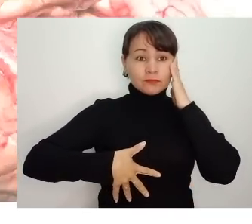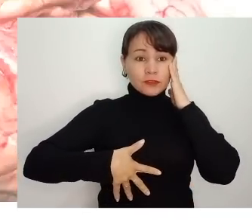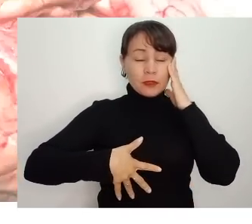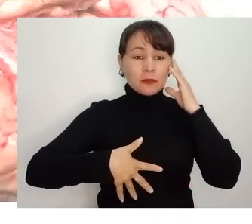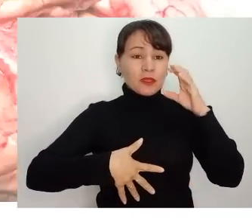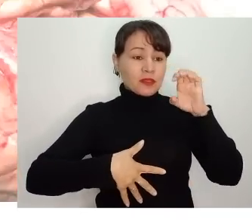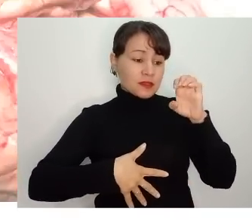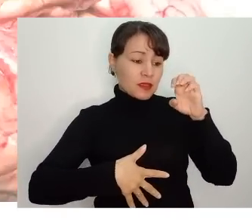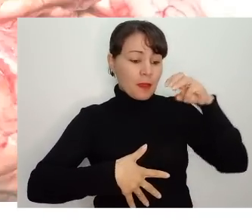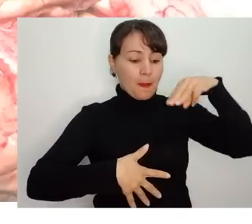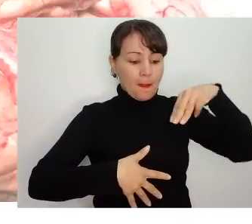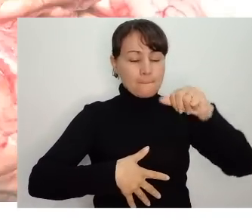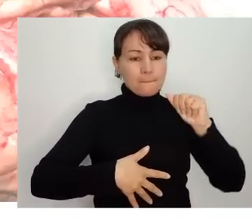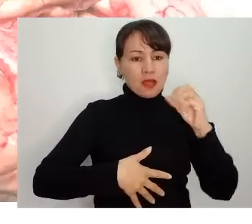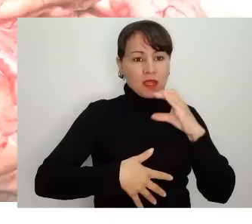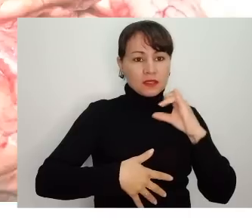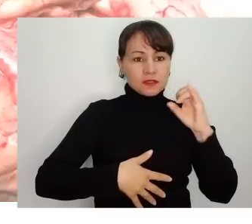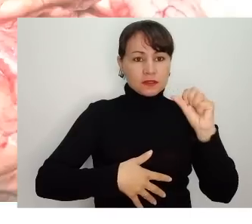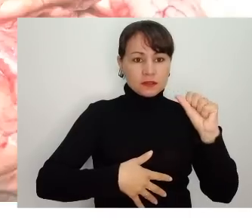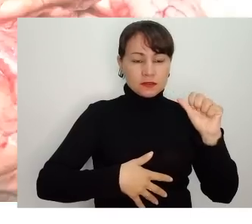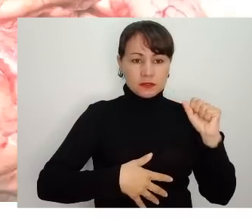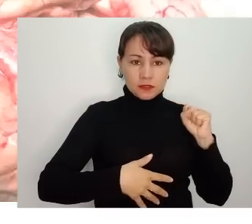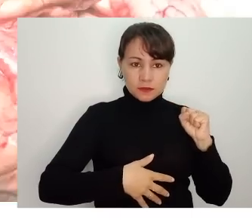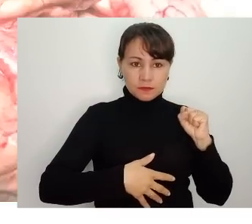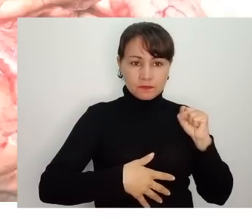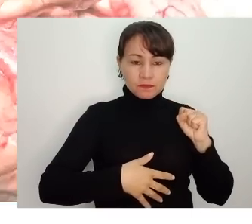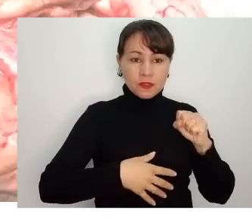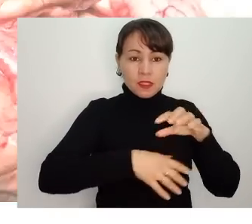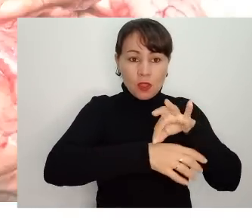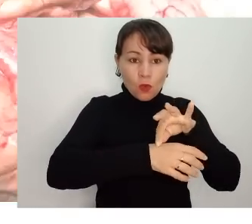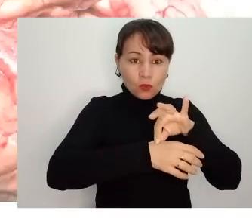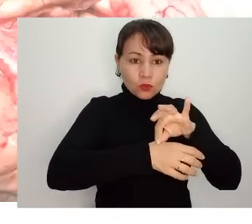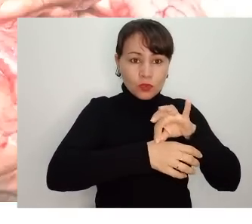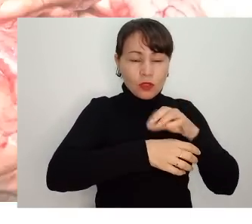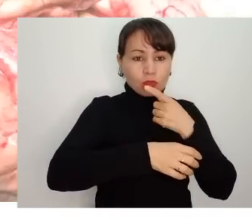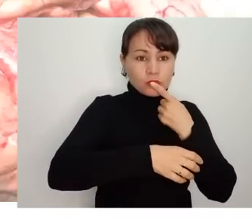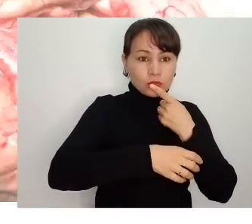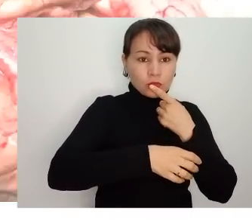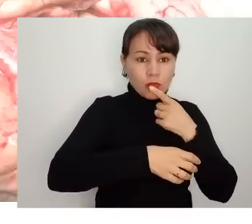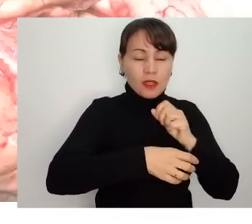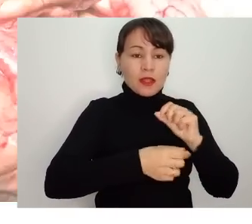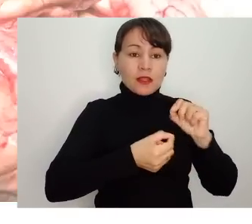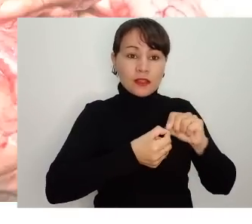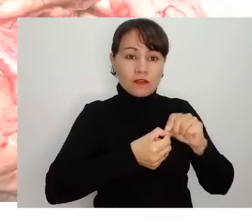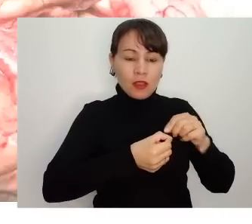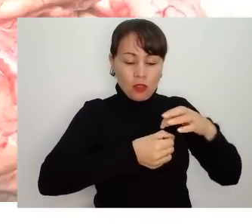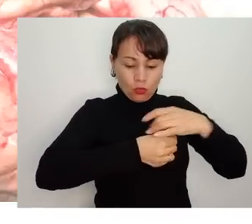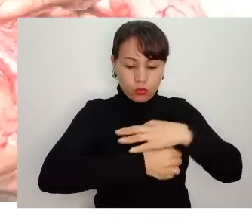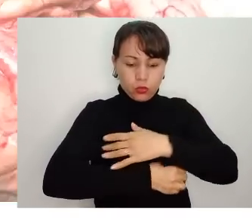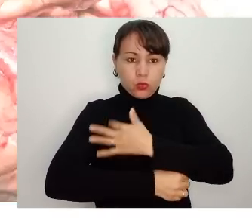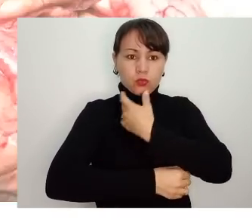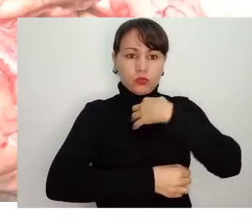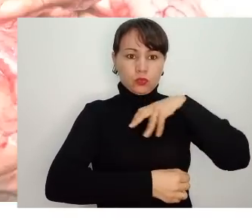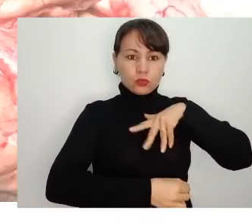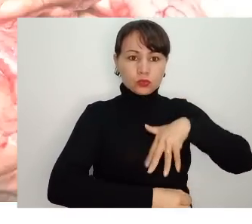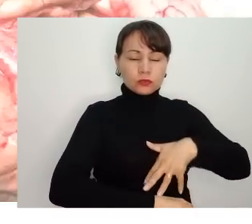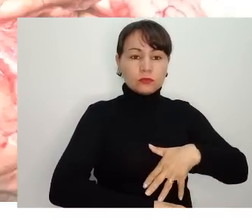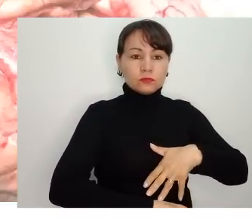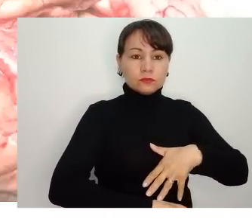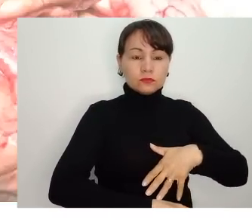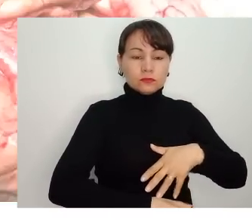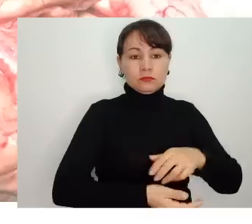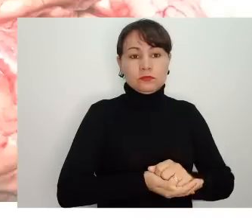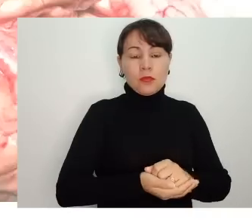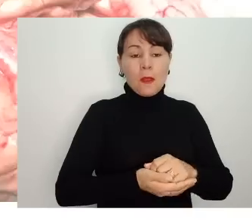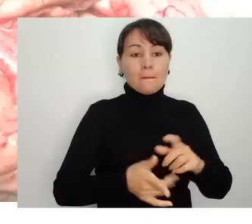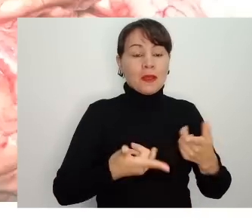é através das hemácias, que são as células vermelhas que fazem esse transporte.